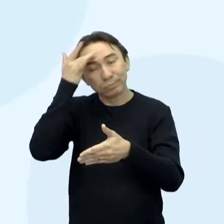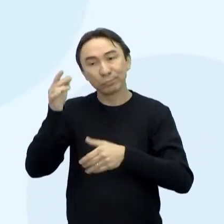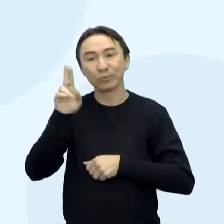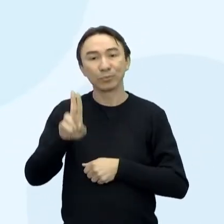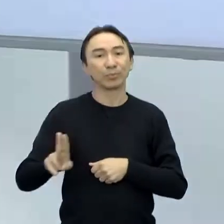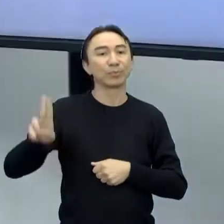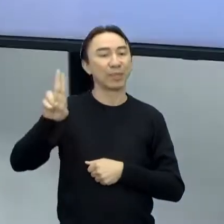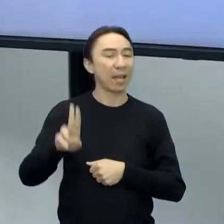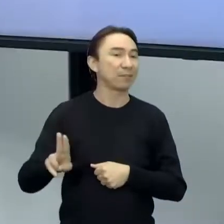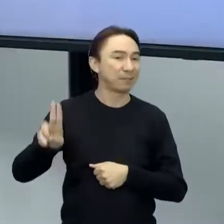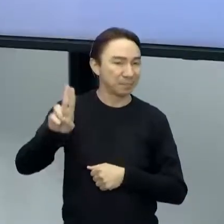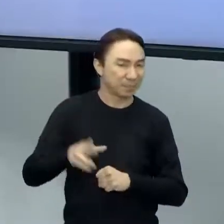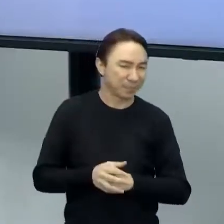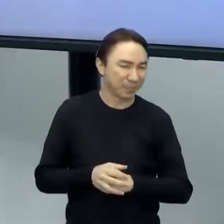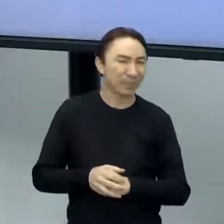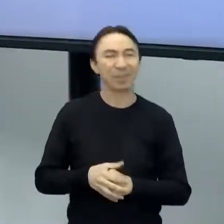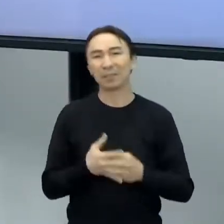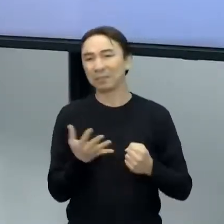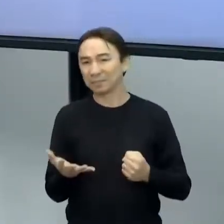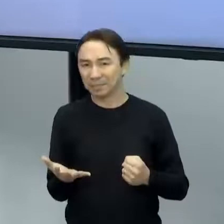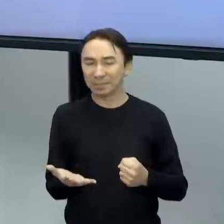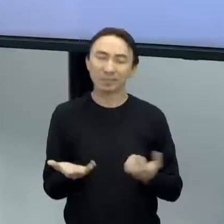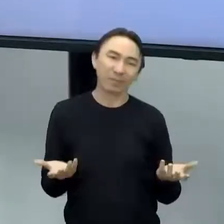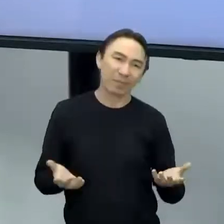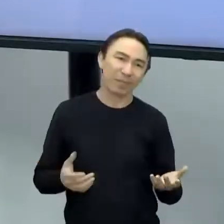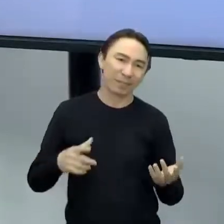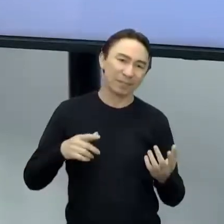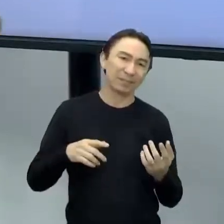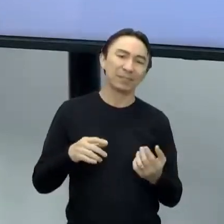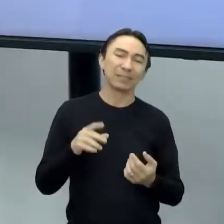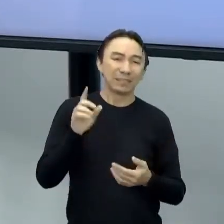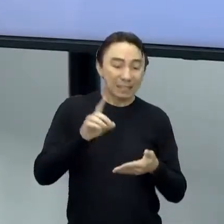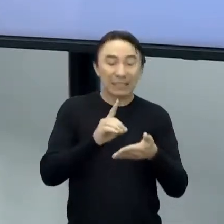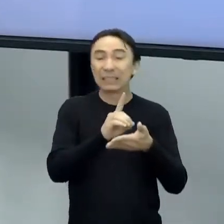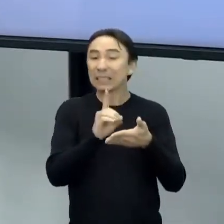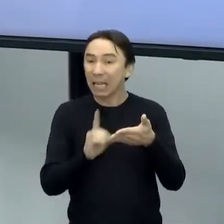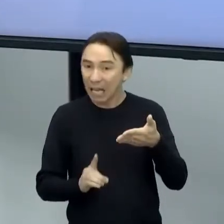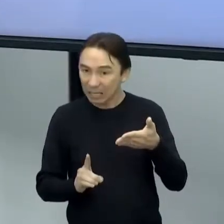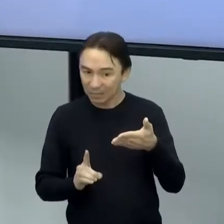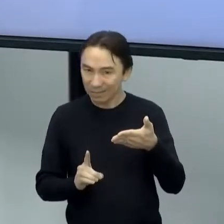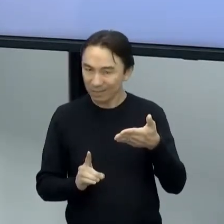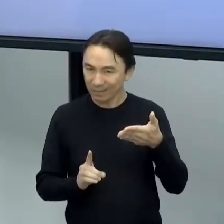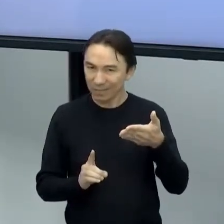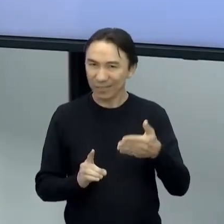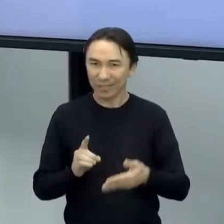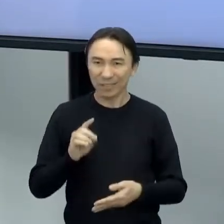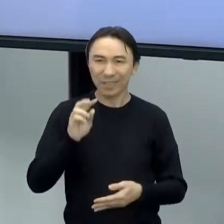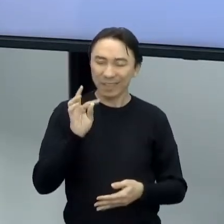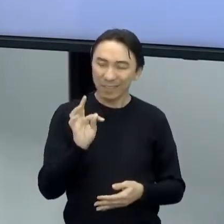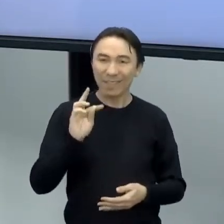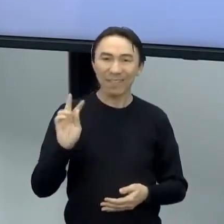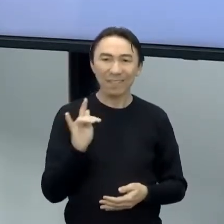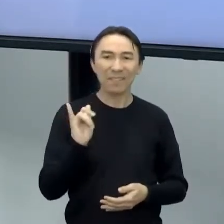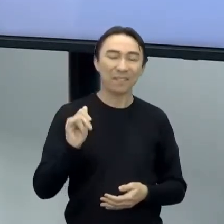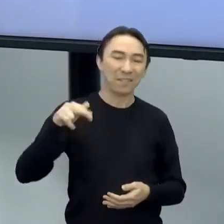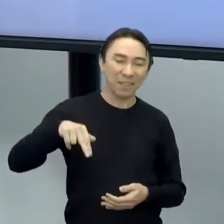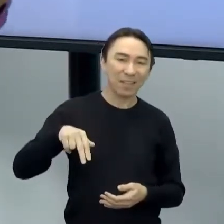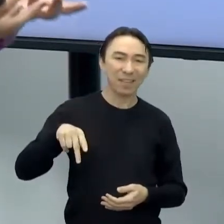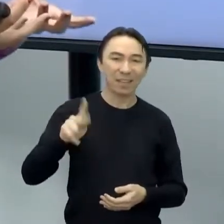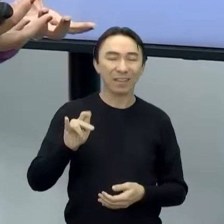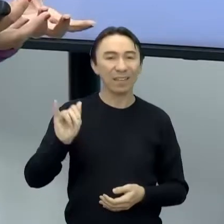a gente entende que o Design Thinking é um pensamento de design voltado para um